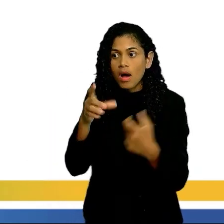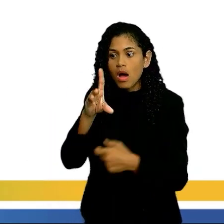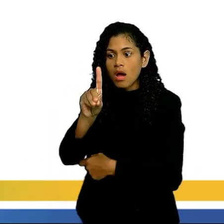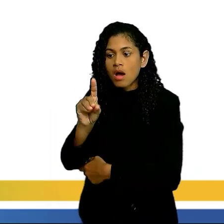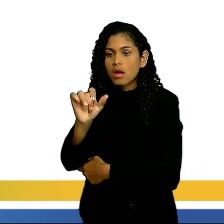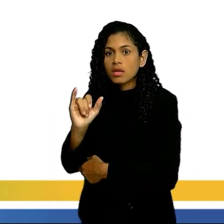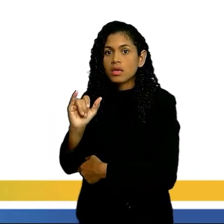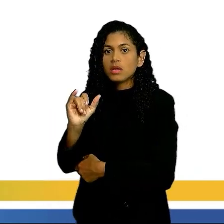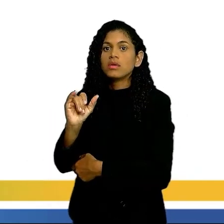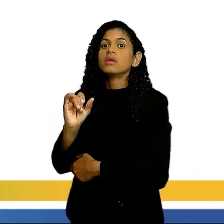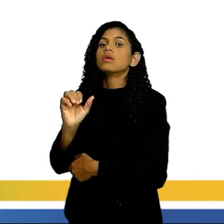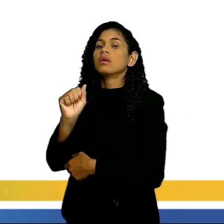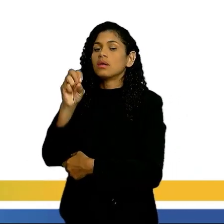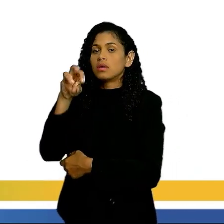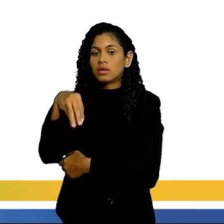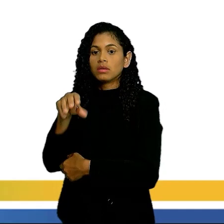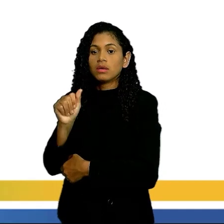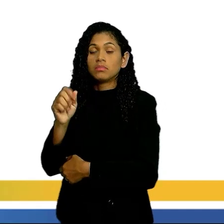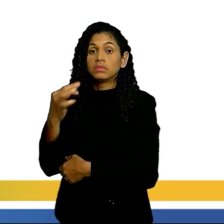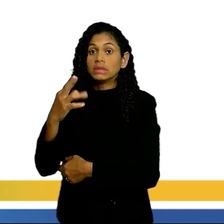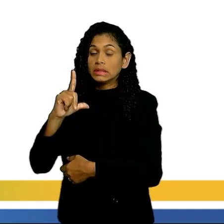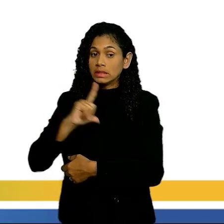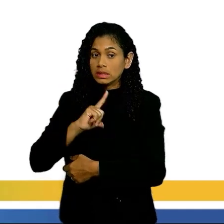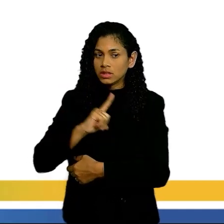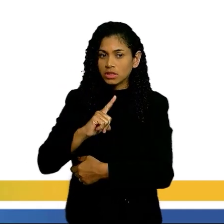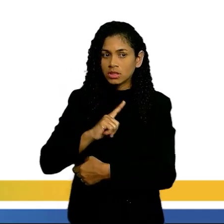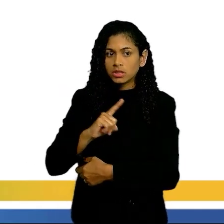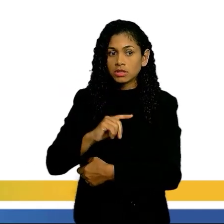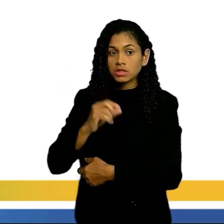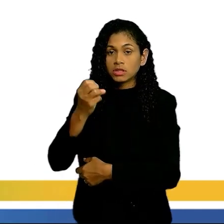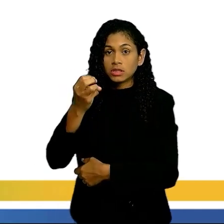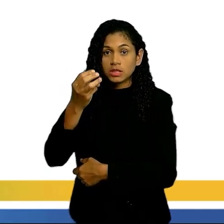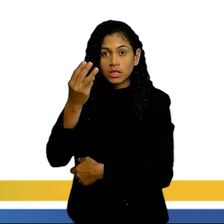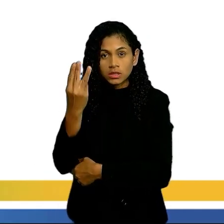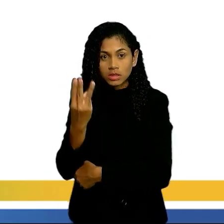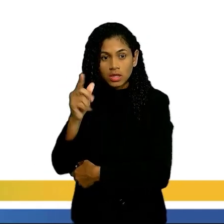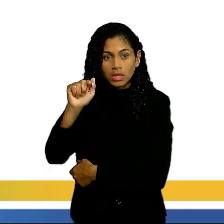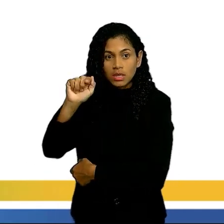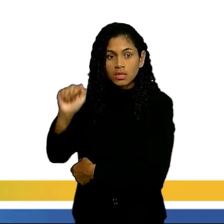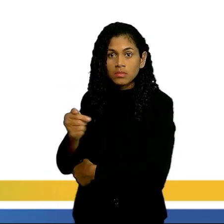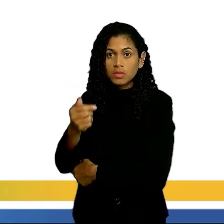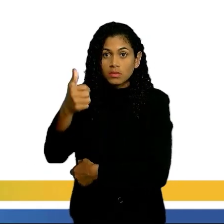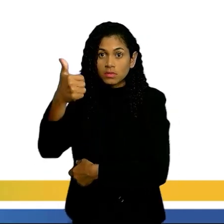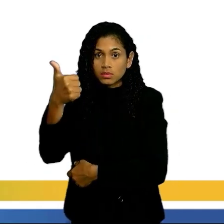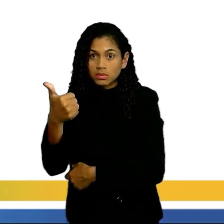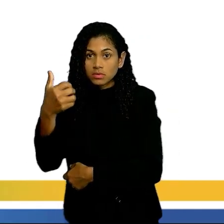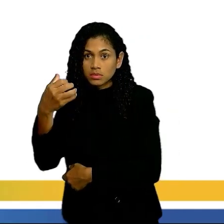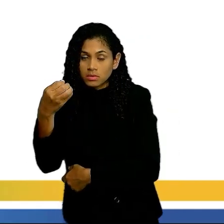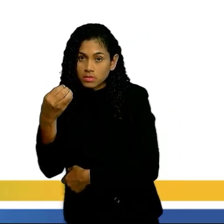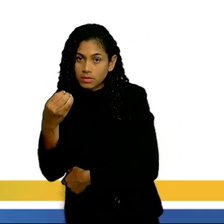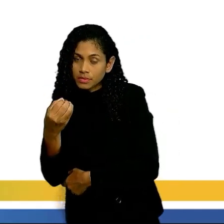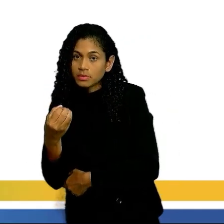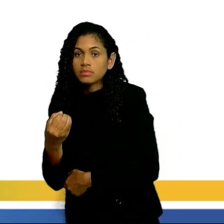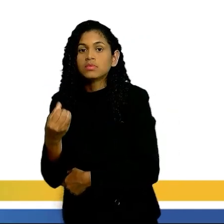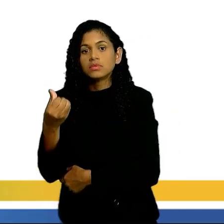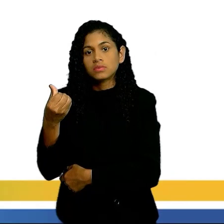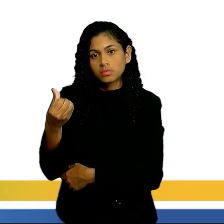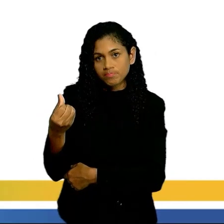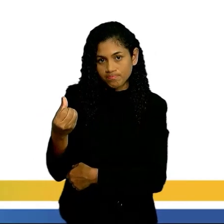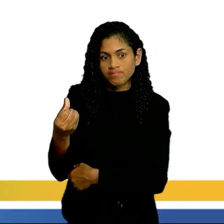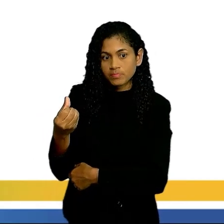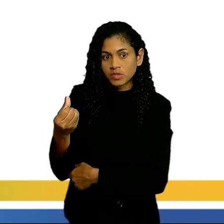3.106 quilates, quando bruto, sabendo que 1 quilate